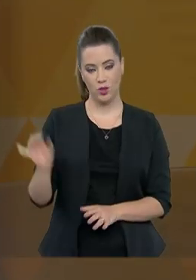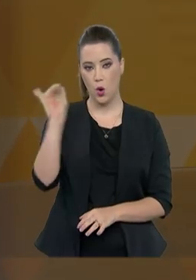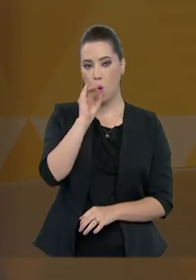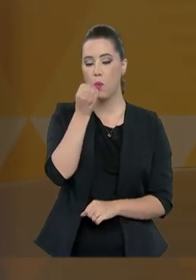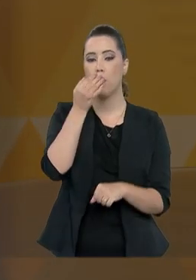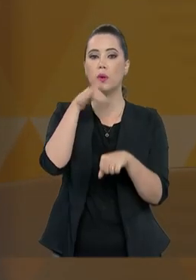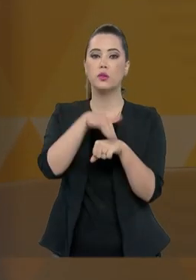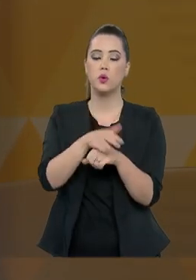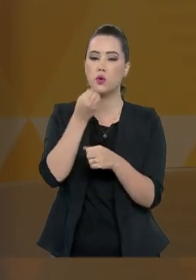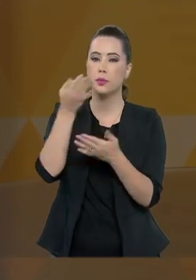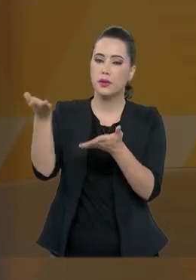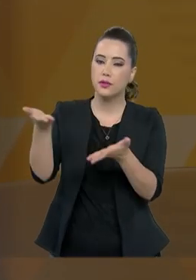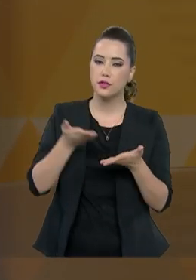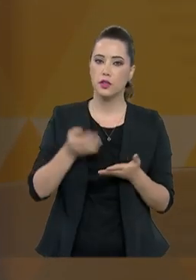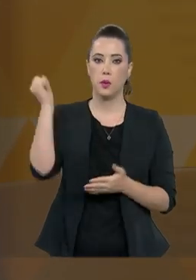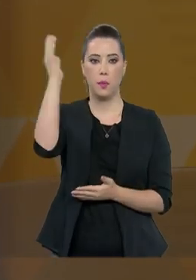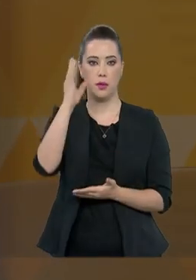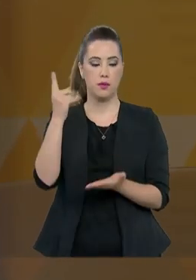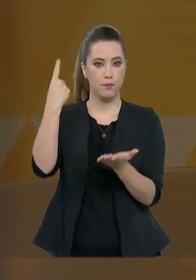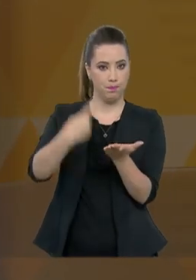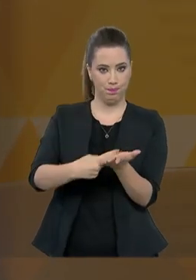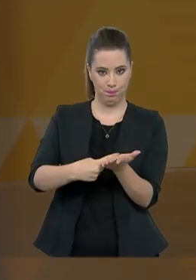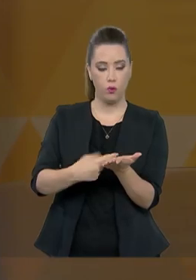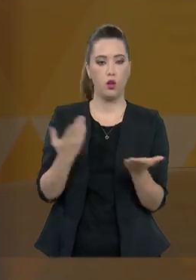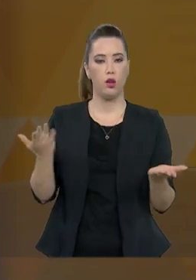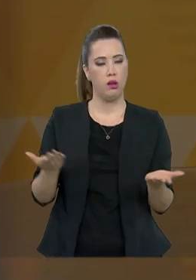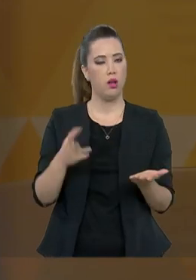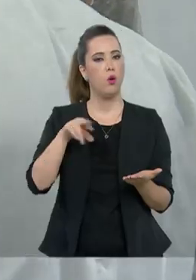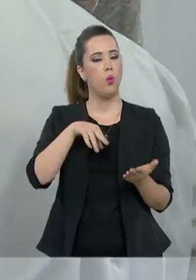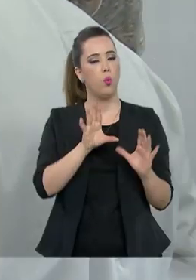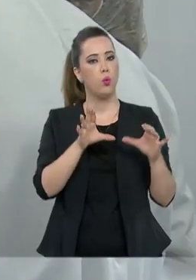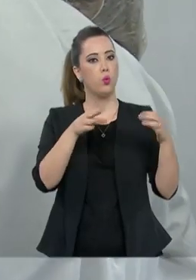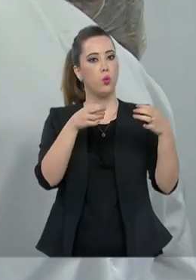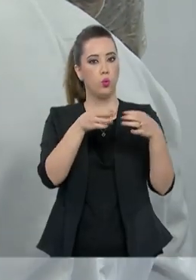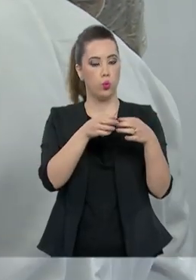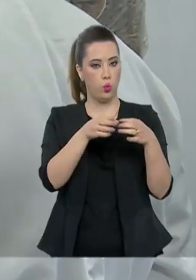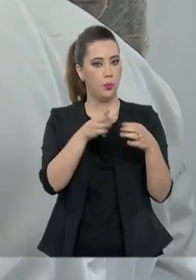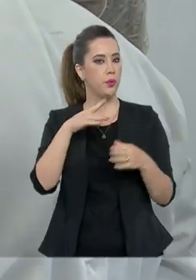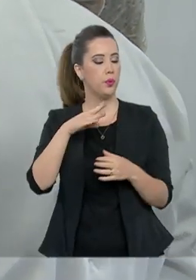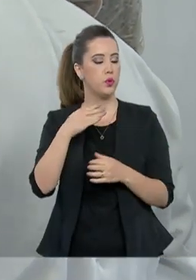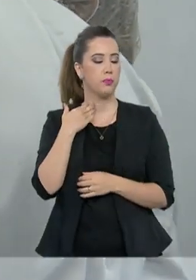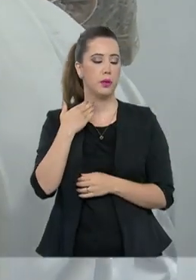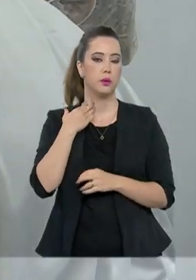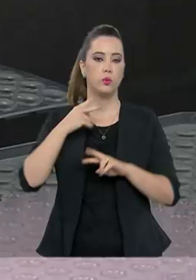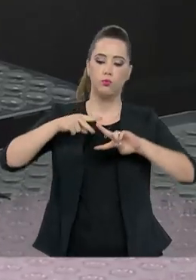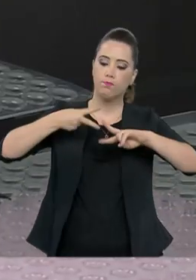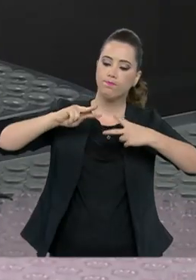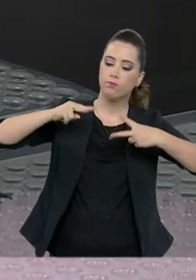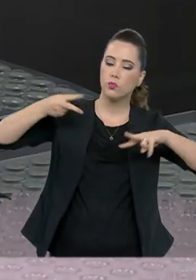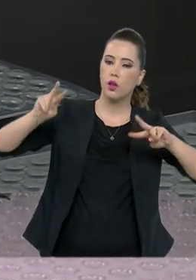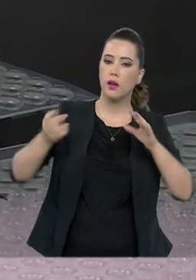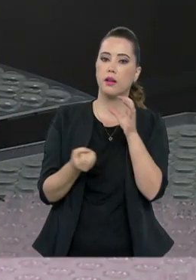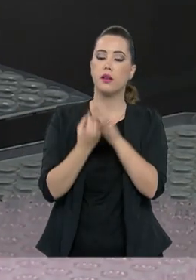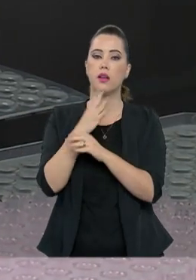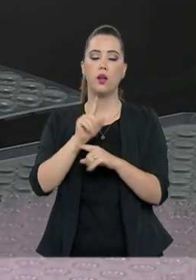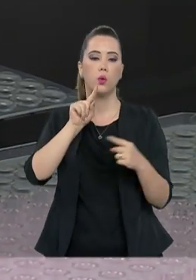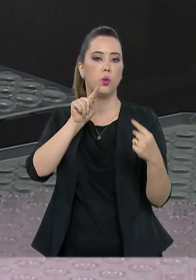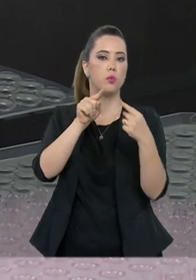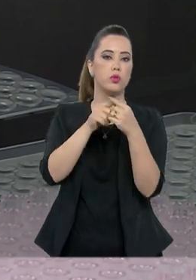Olá, boa noite e seja bem-vindo ao Brasil em Pauta. A rede integrada de bancos de perfis genéticos foi criada com o objetivo de